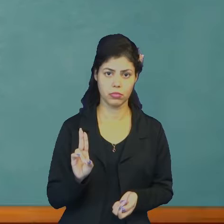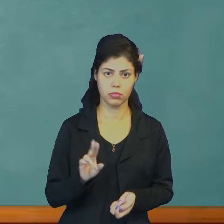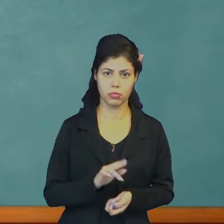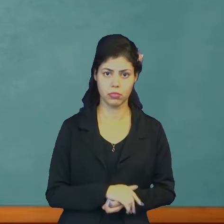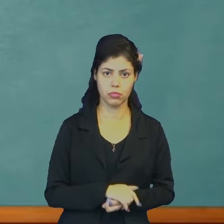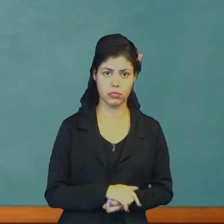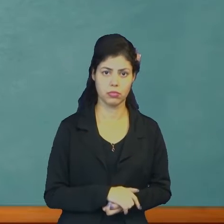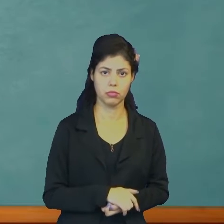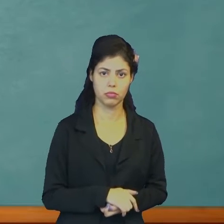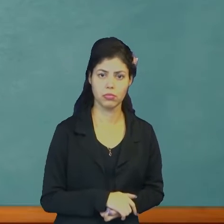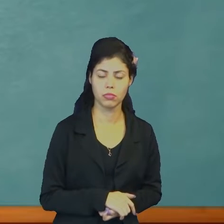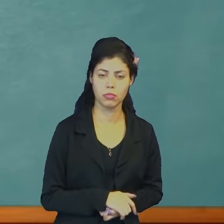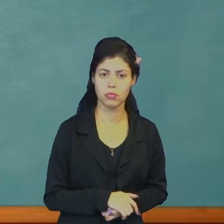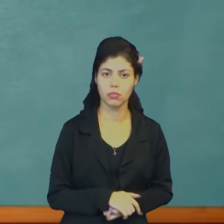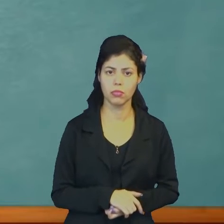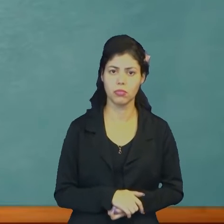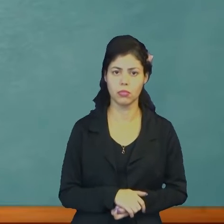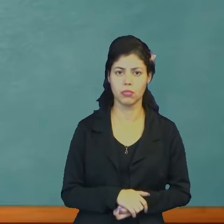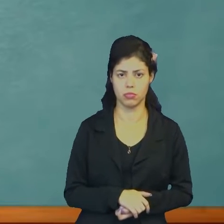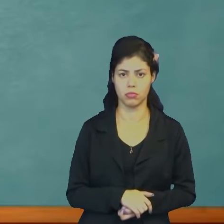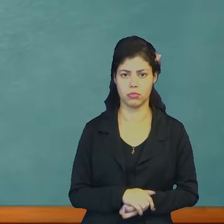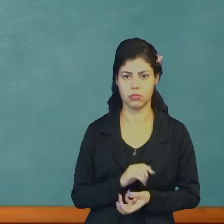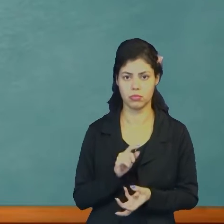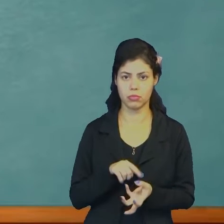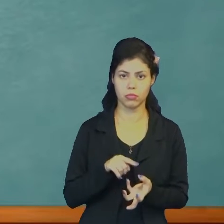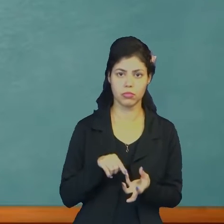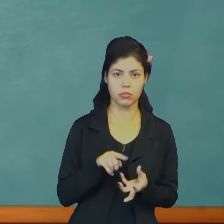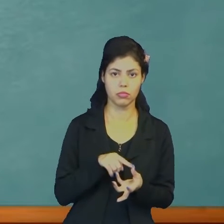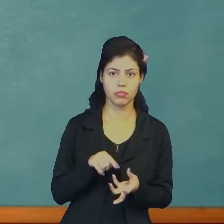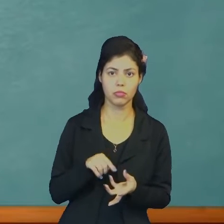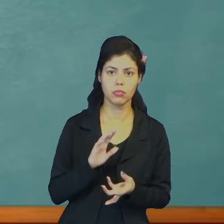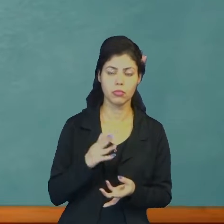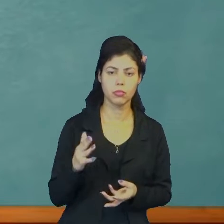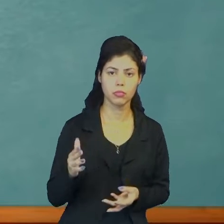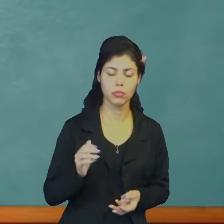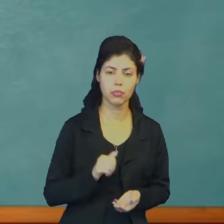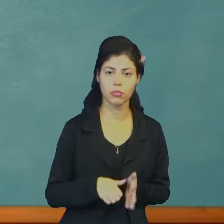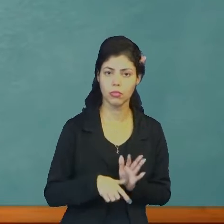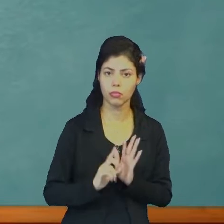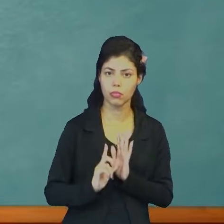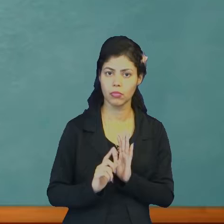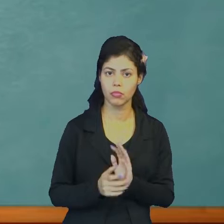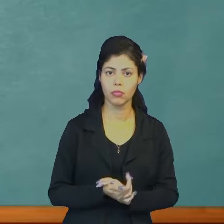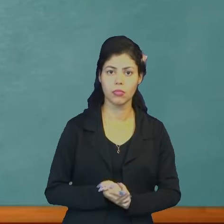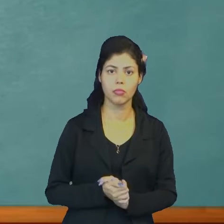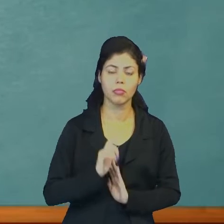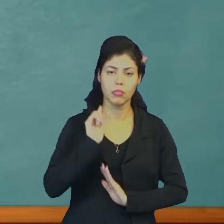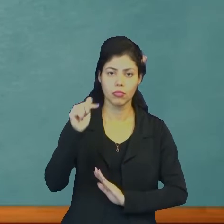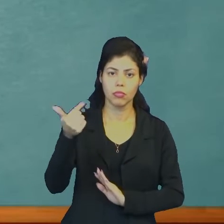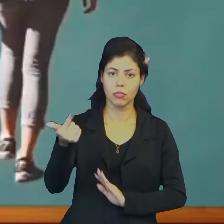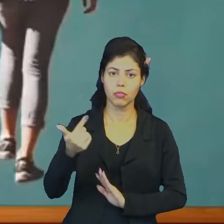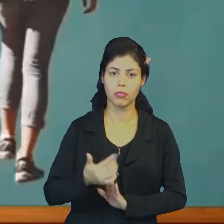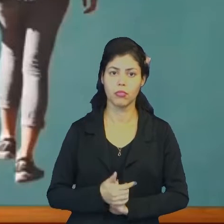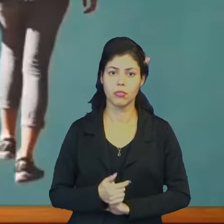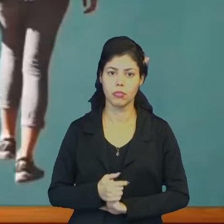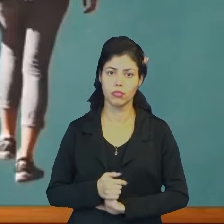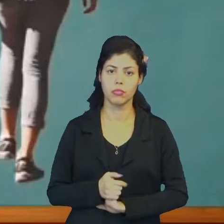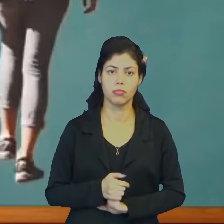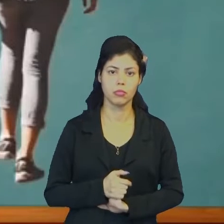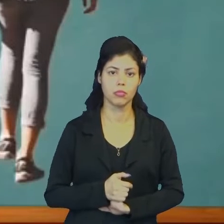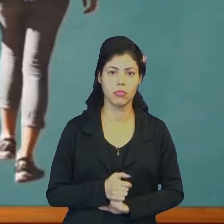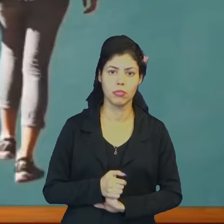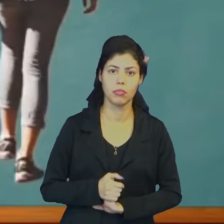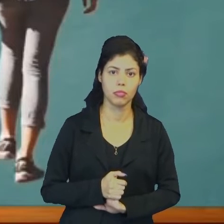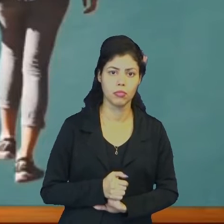U. Então, essas são as vogais. Quando eu tiver uma vogal antes e uma vogal depois, eu